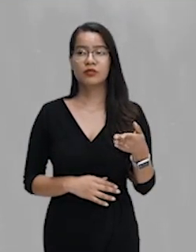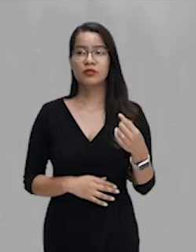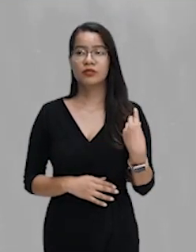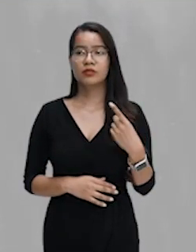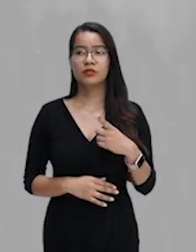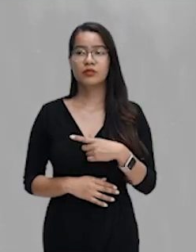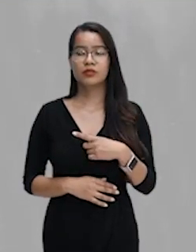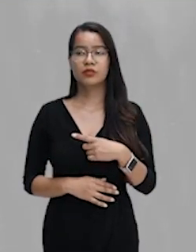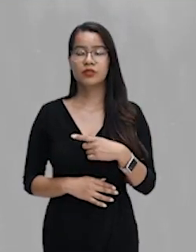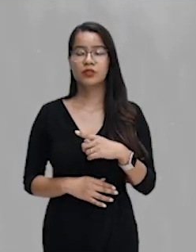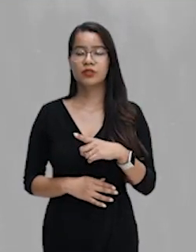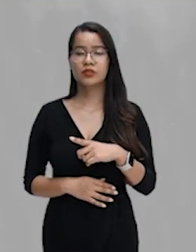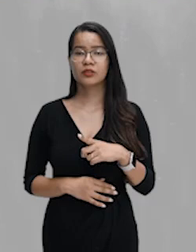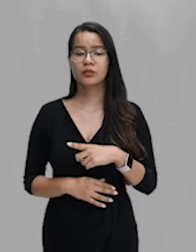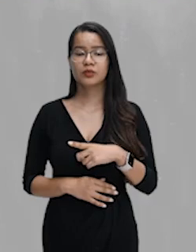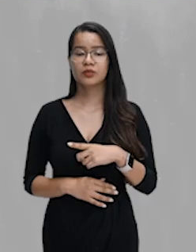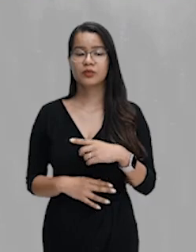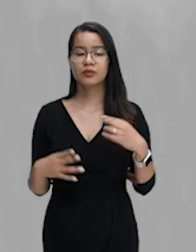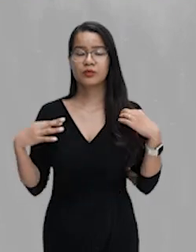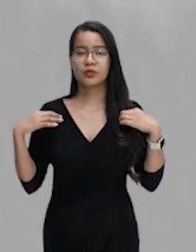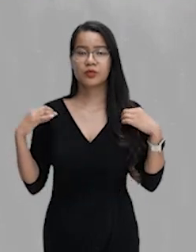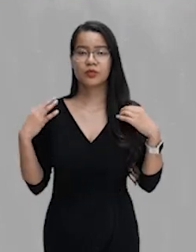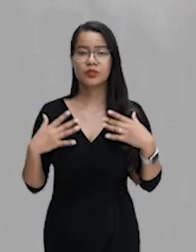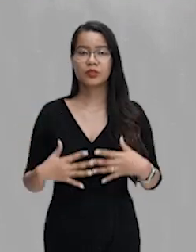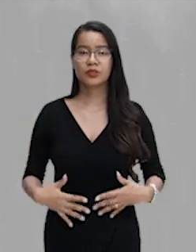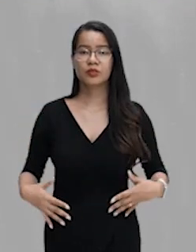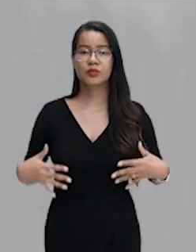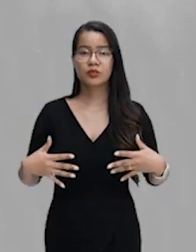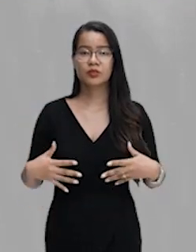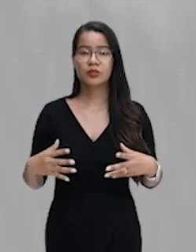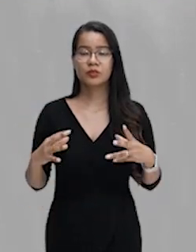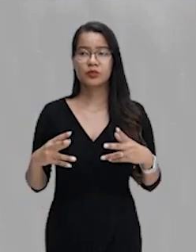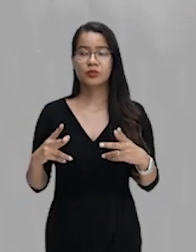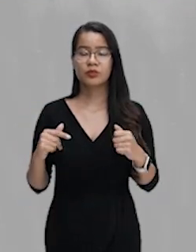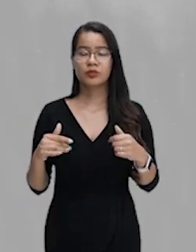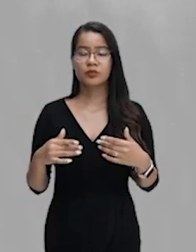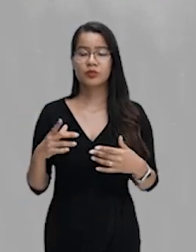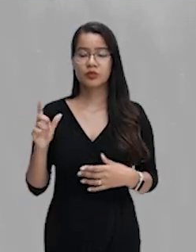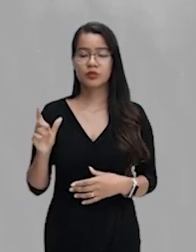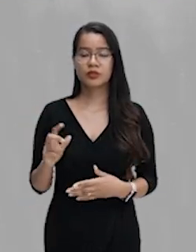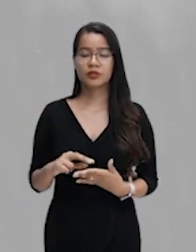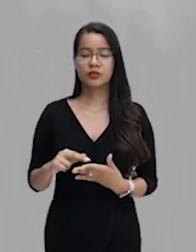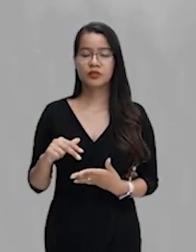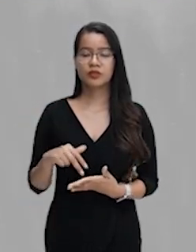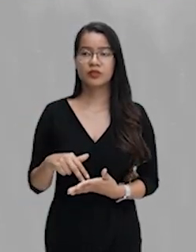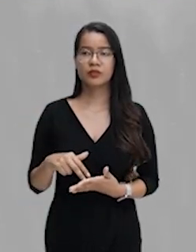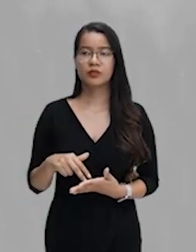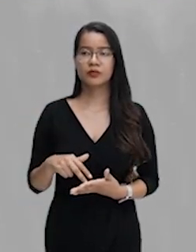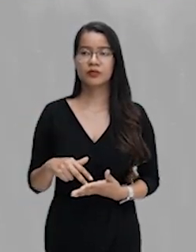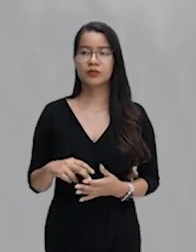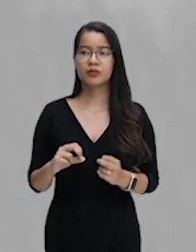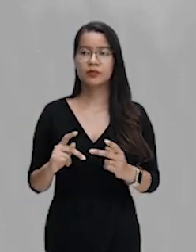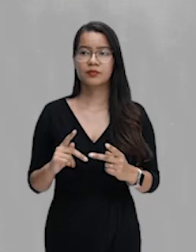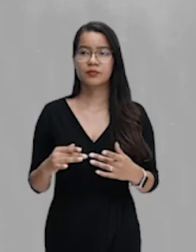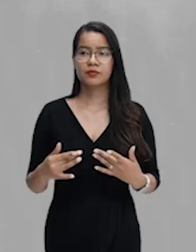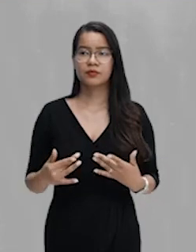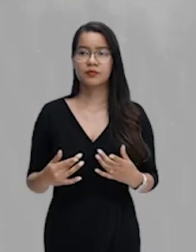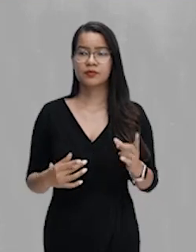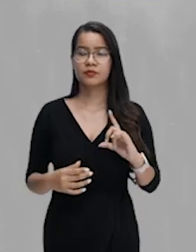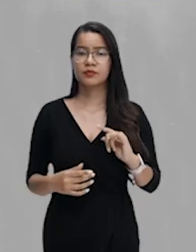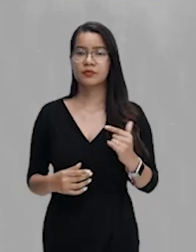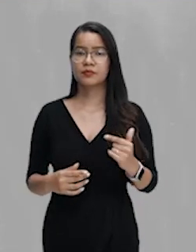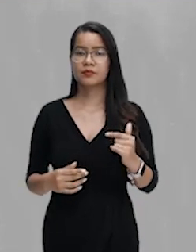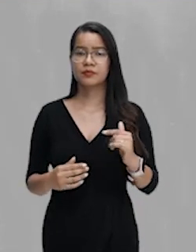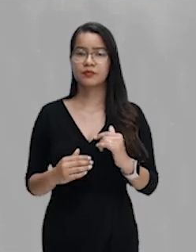nosotros já nos habíamos vestido todos quando ele se levantou de la siesta. Certo? Então, não